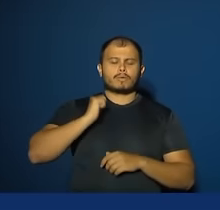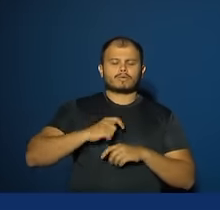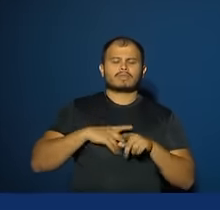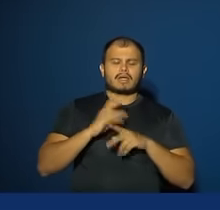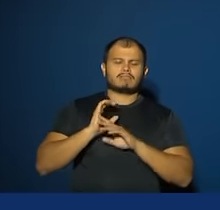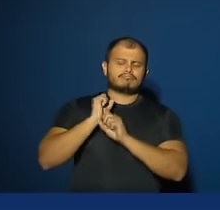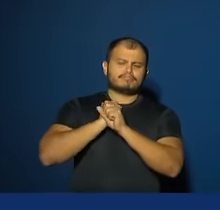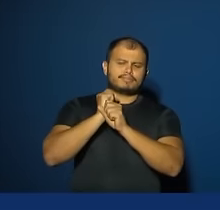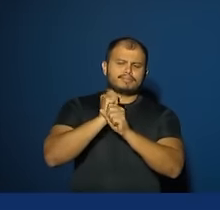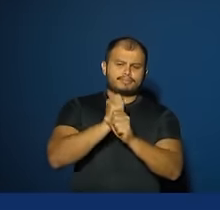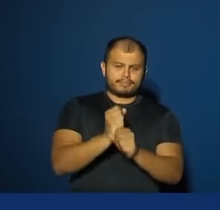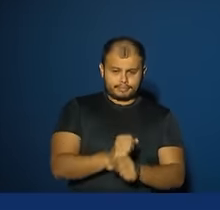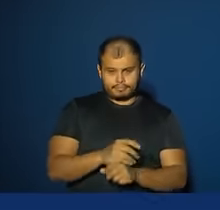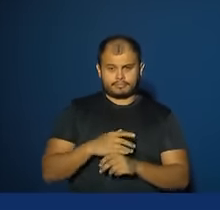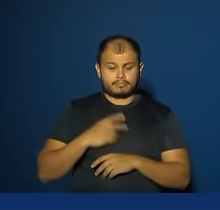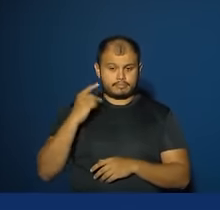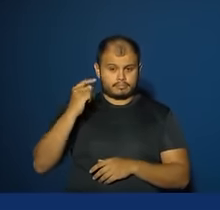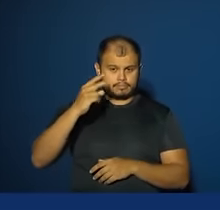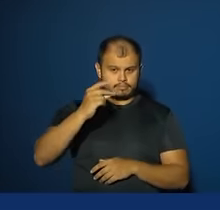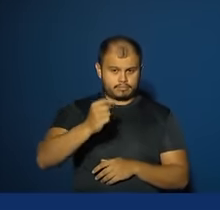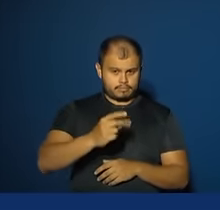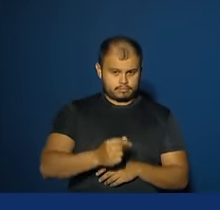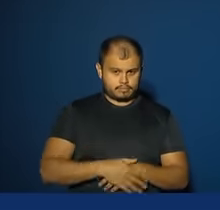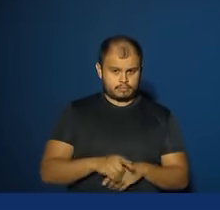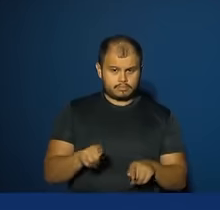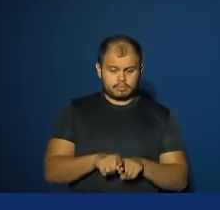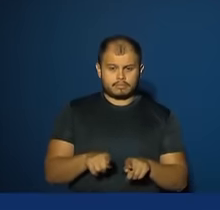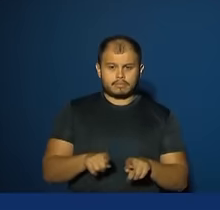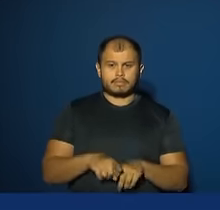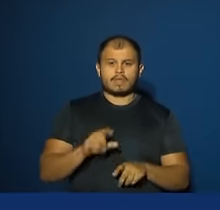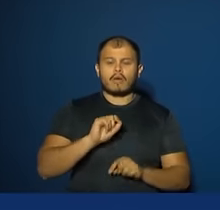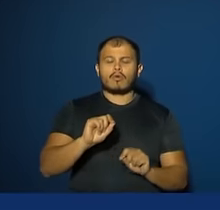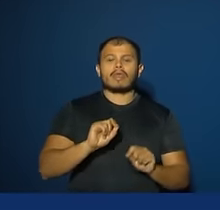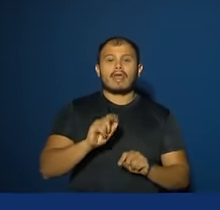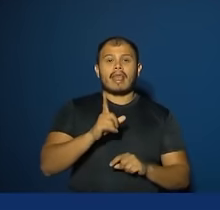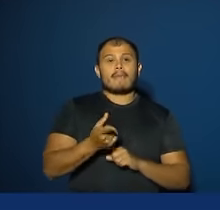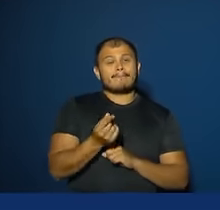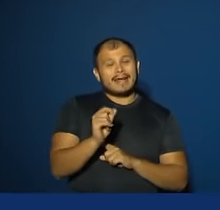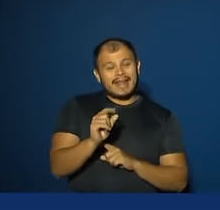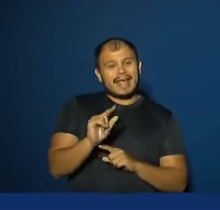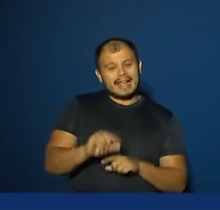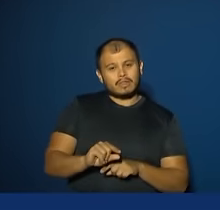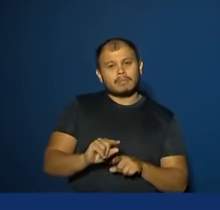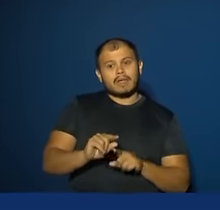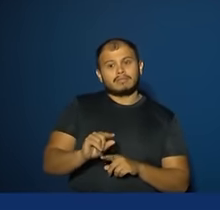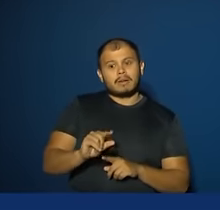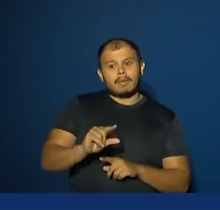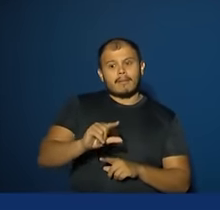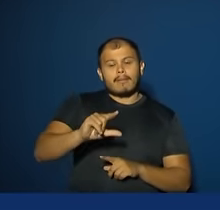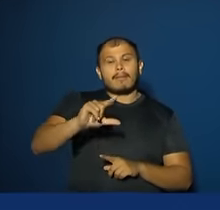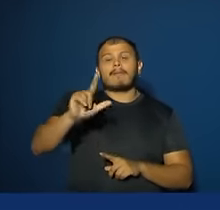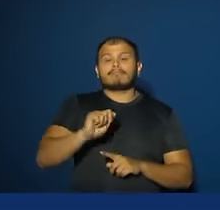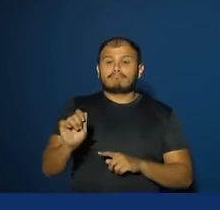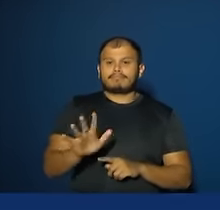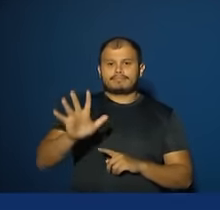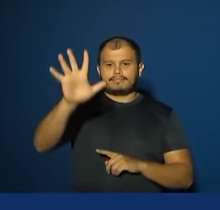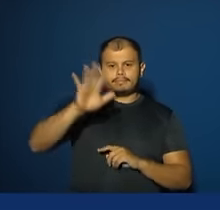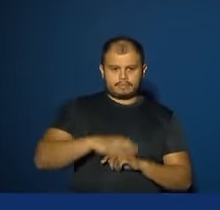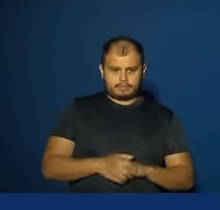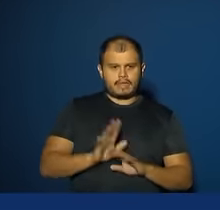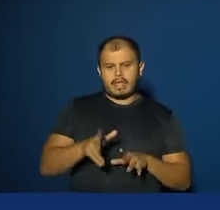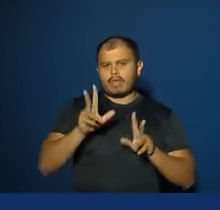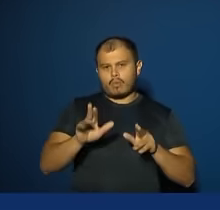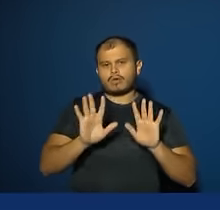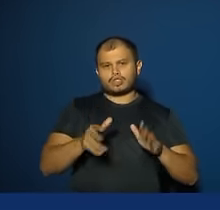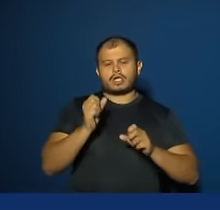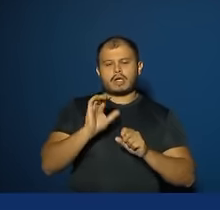há um bom tempo, né? E vem sendo um value trap. O que é um value trap? É o barato que fica caro, sempre, né? Quer dizer, basicamente porque a gente passou ao longo dos